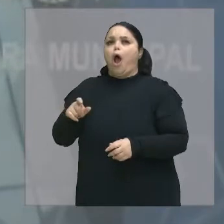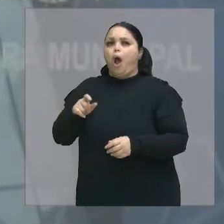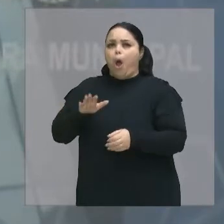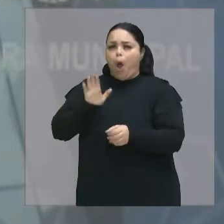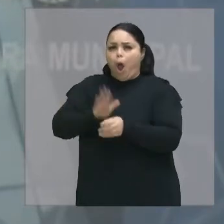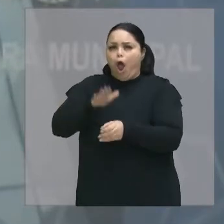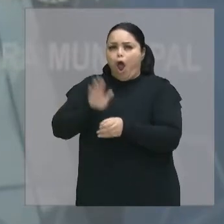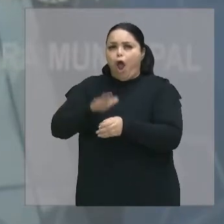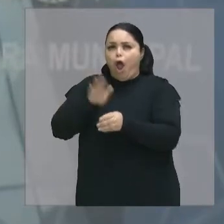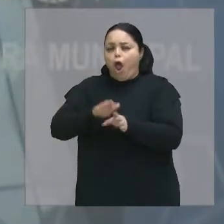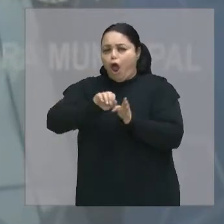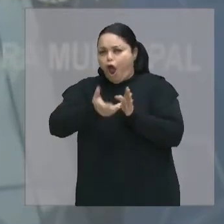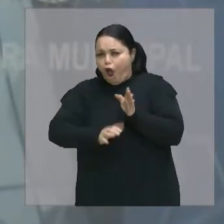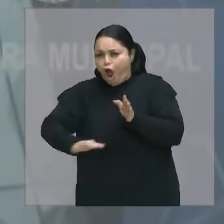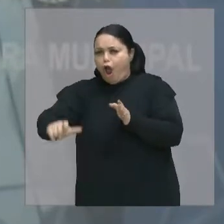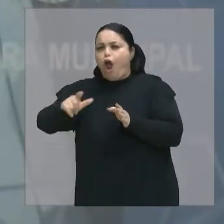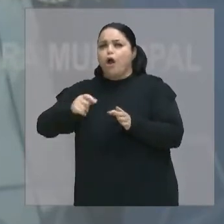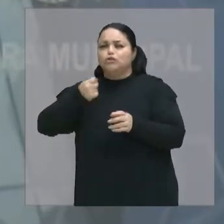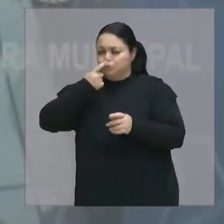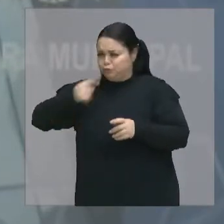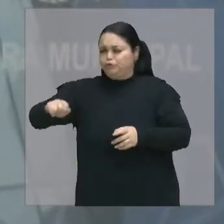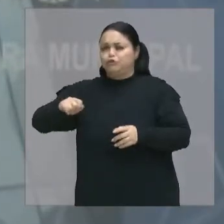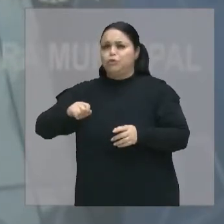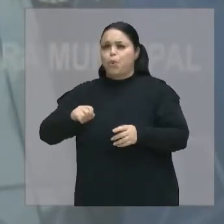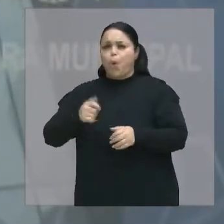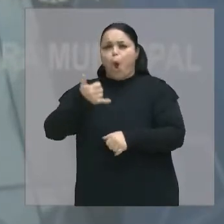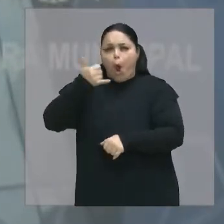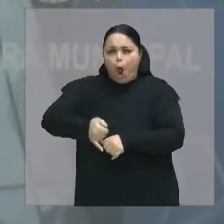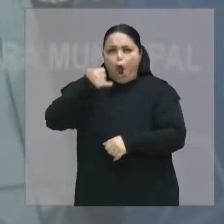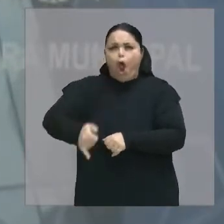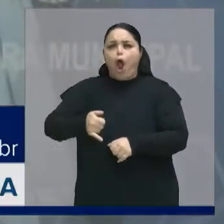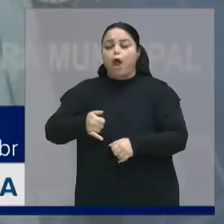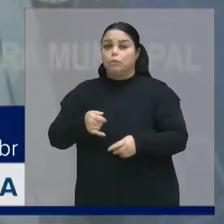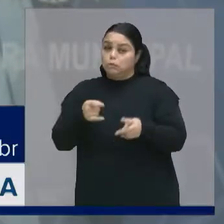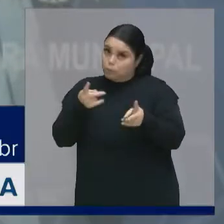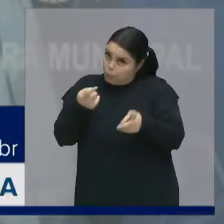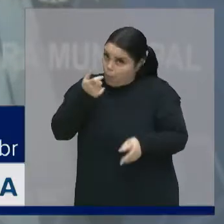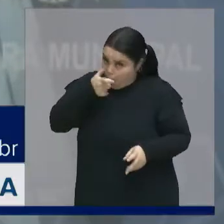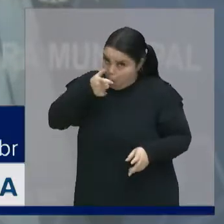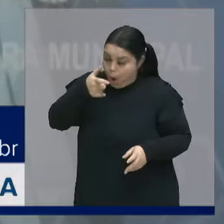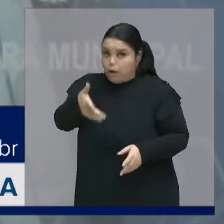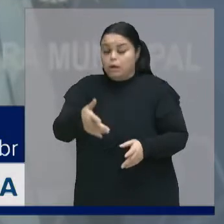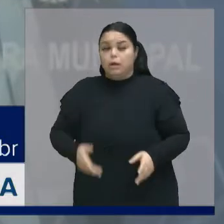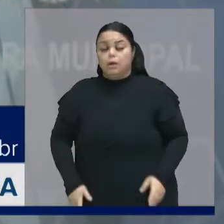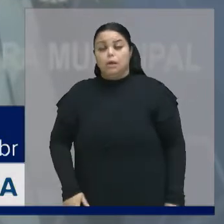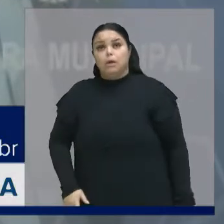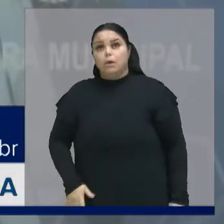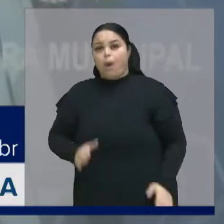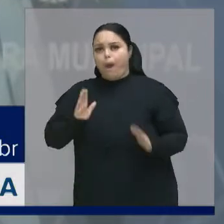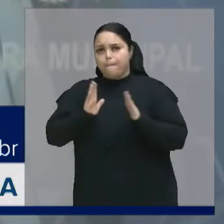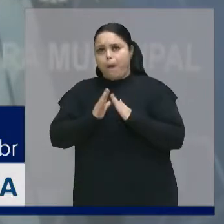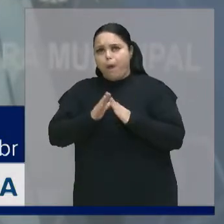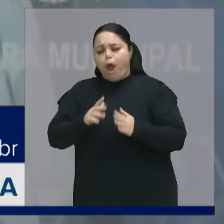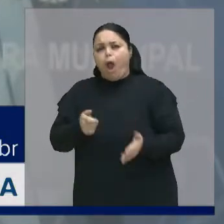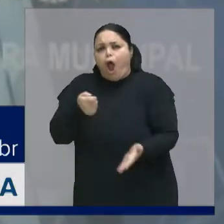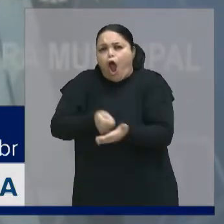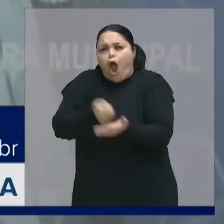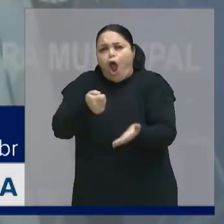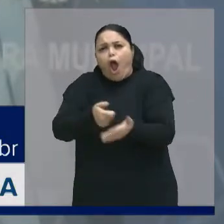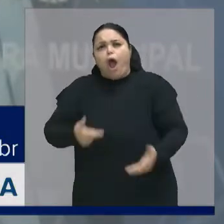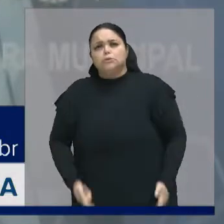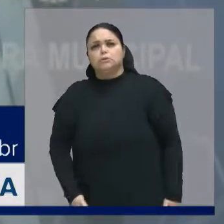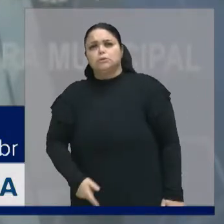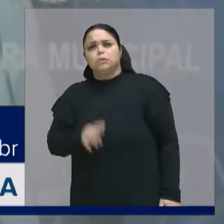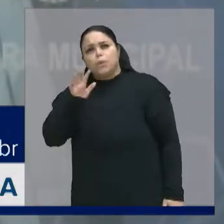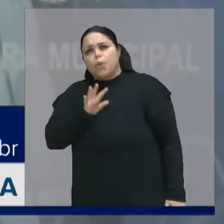natura dentro do leito do rio. Eu passei, fui lá hoje para conferir, porque os moradores têm cobrado, né, uma